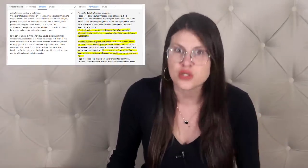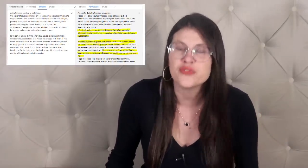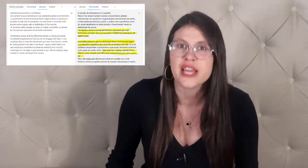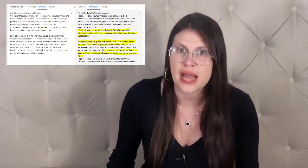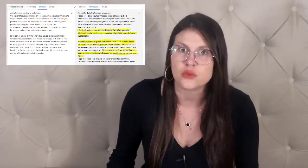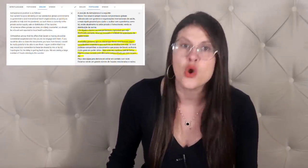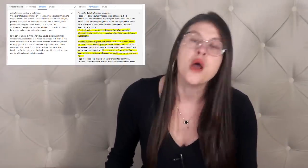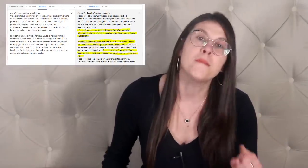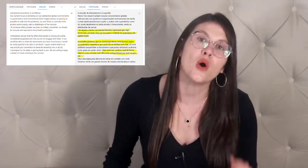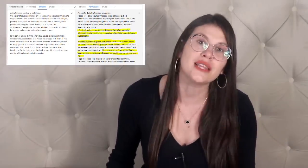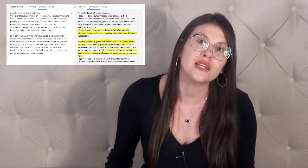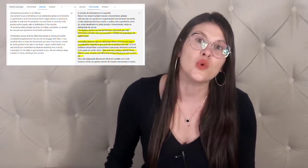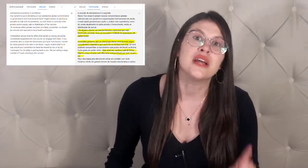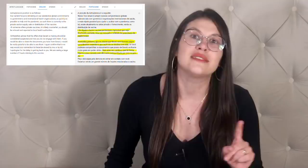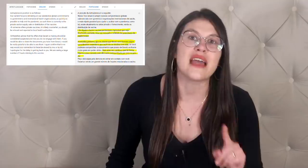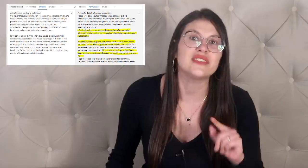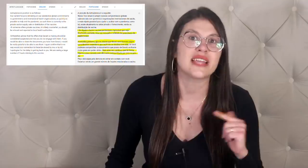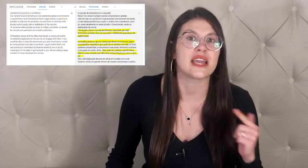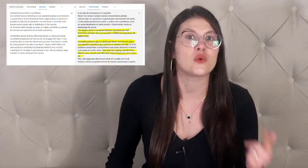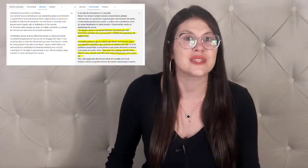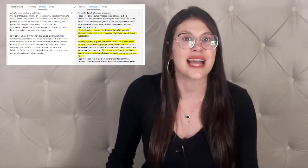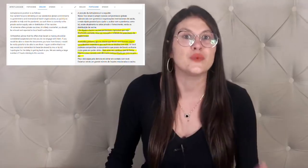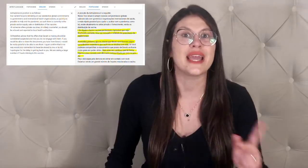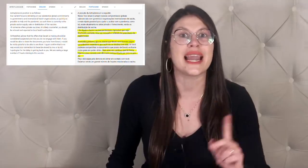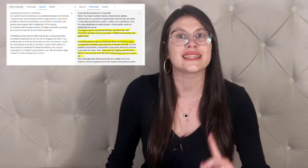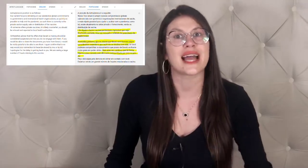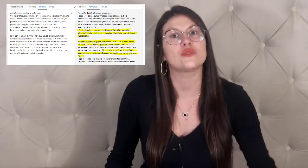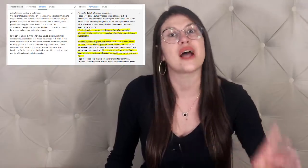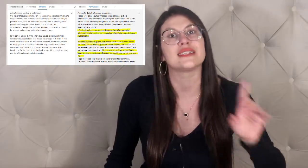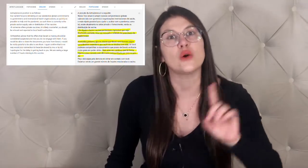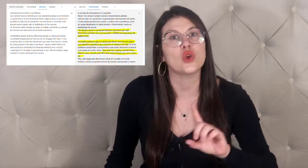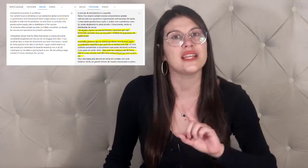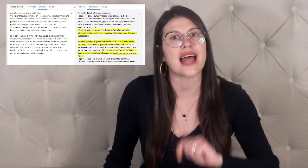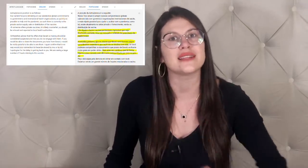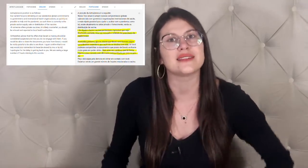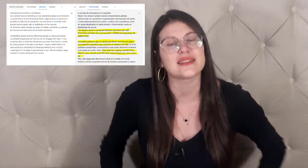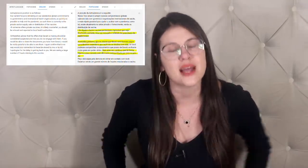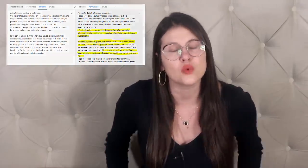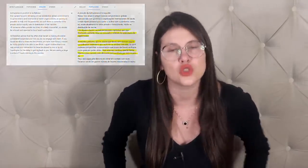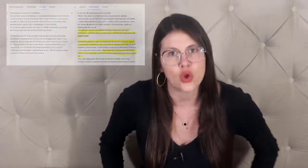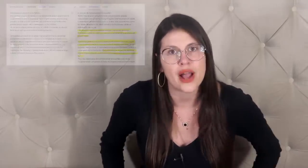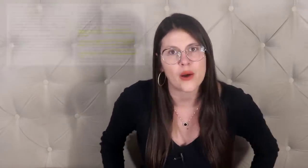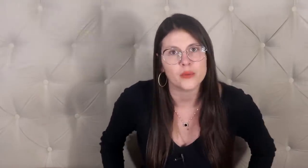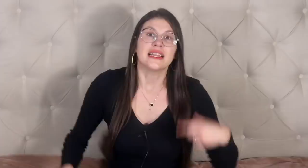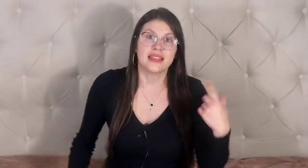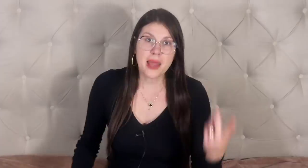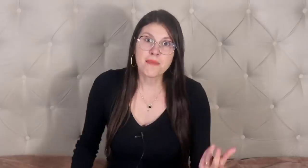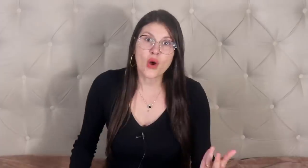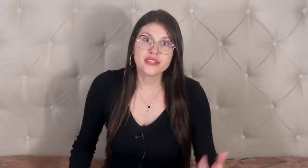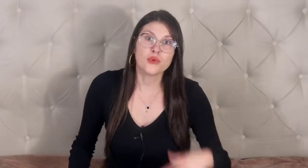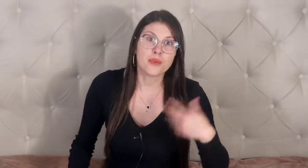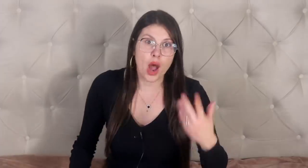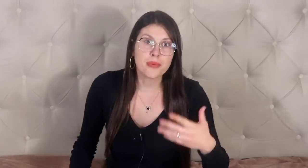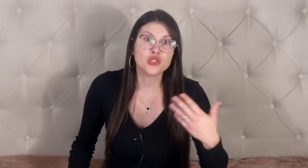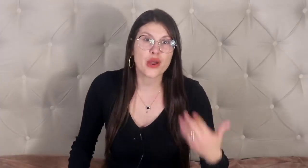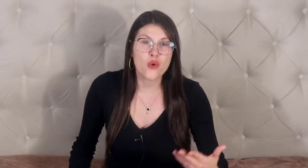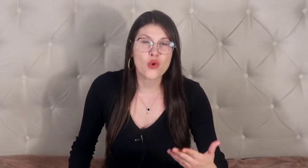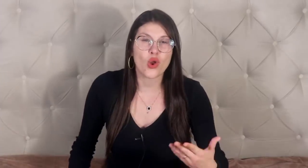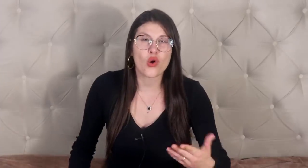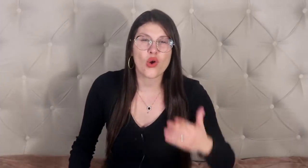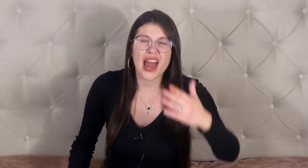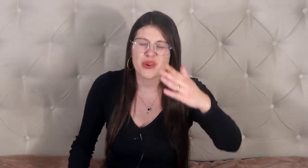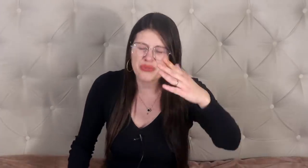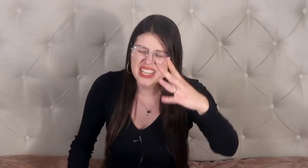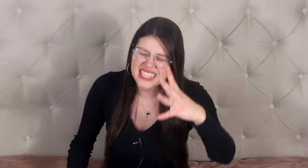seja falsificado. Portanto, deve ser recusado e relatado às autoridades da saúde local. Depois, o próprio